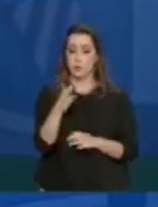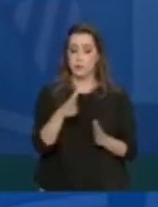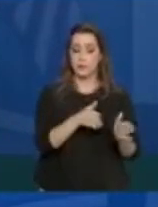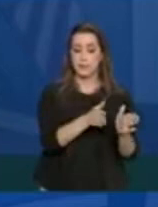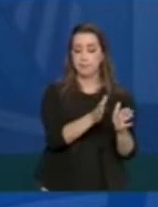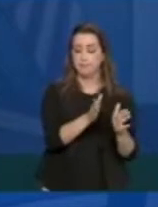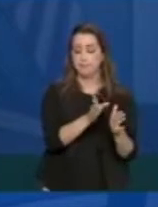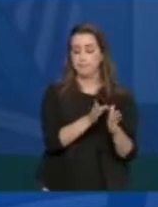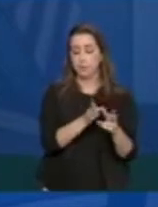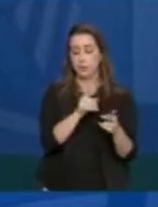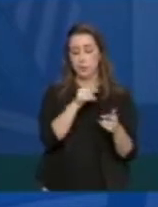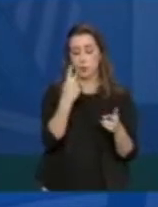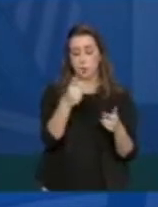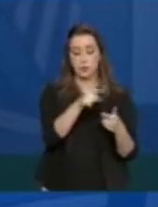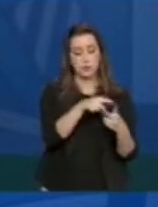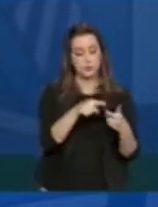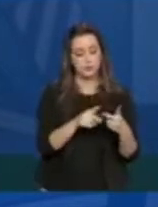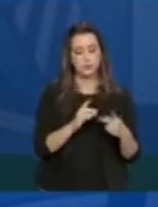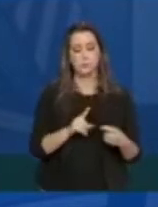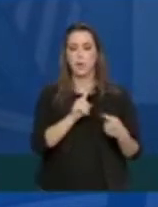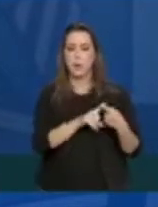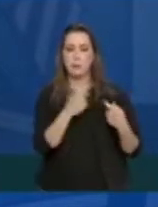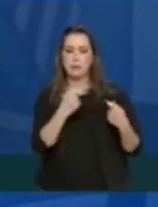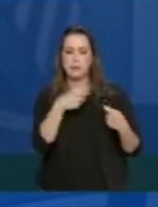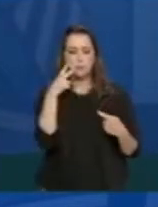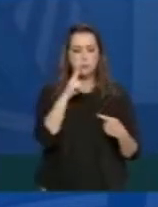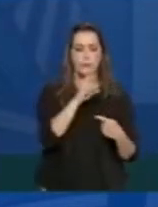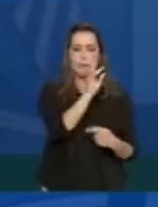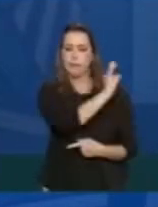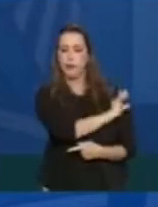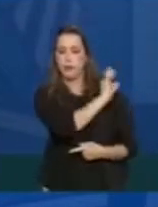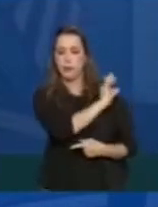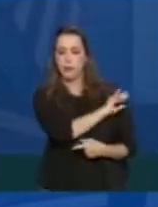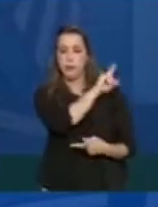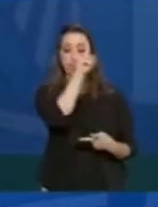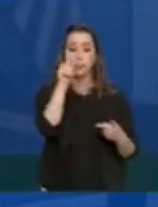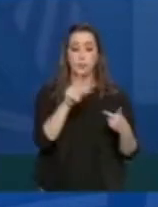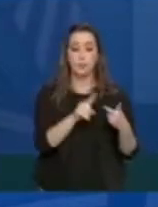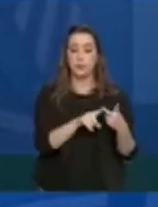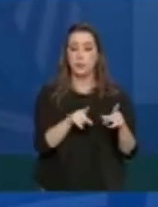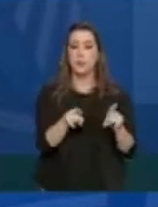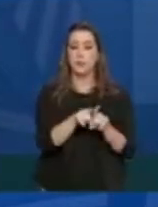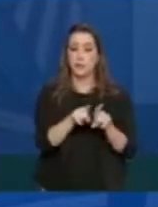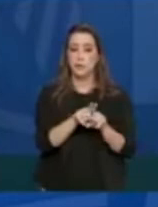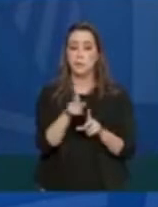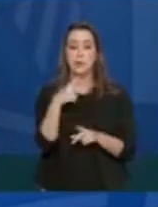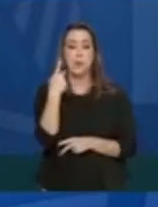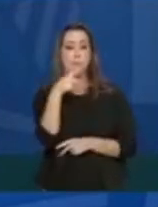elementos: o critério técnico e o critério de natureza